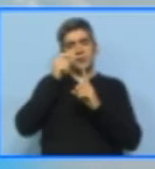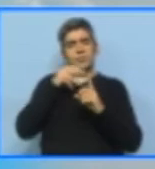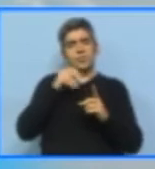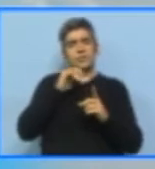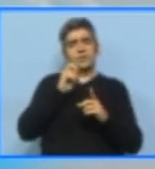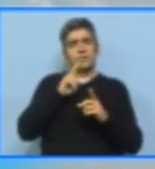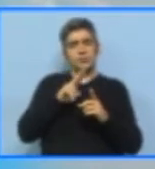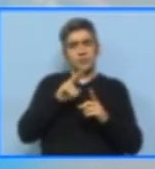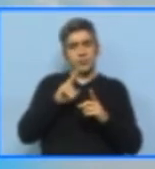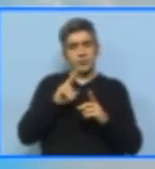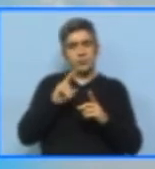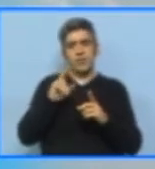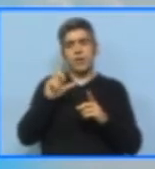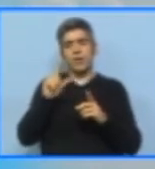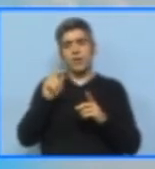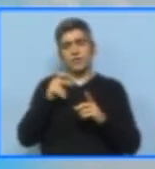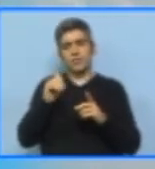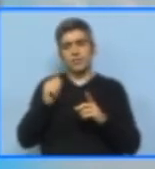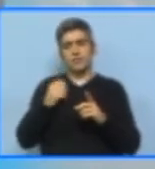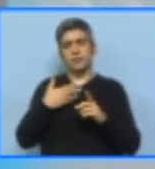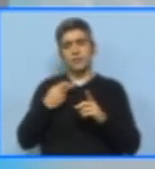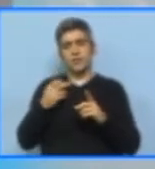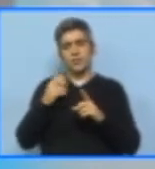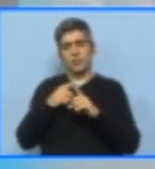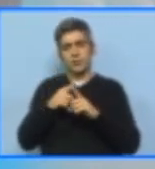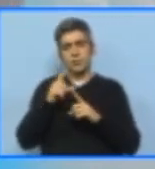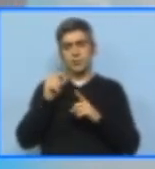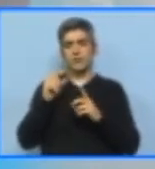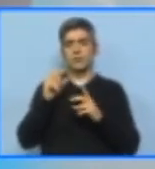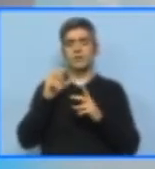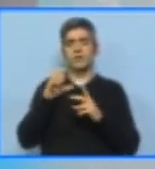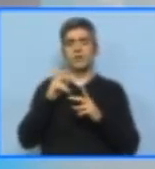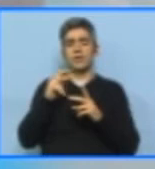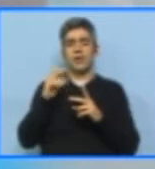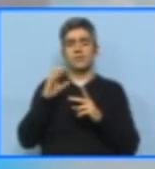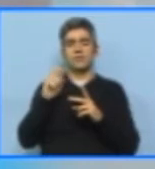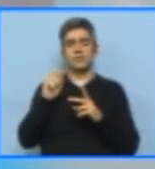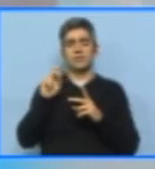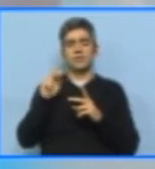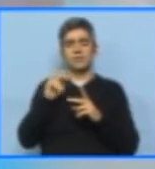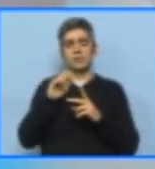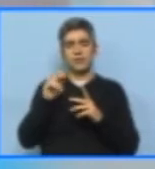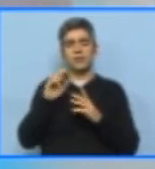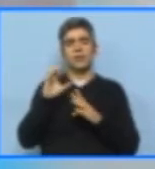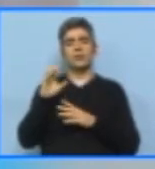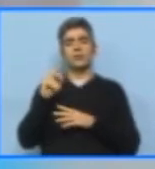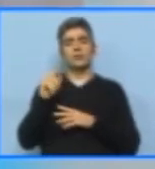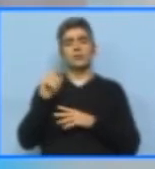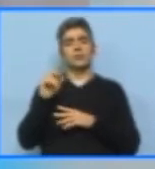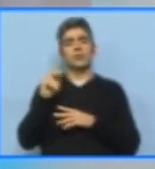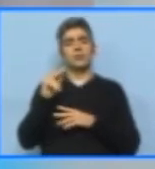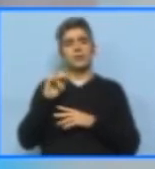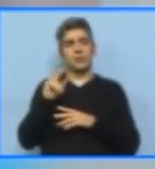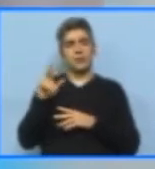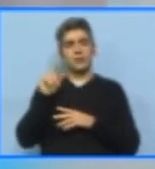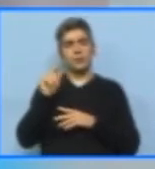Cruz e para o Sr. Cardeal Cerejeira, mas para o Cônego João Aguiar, que infelizmente ultimamente deixou as funções de Presidente do Conselho de Gerência